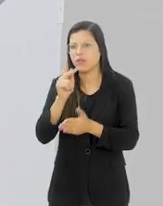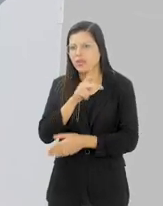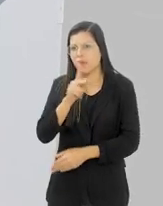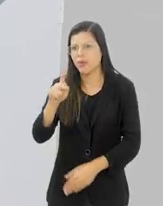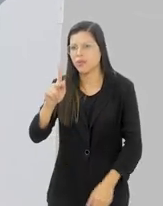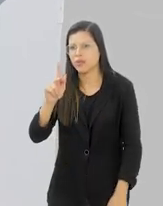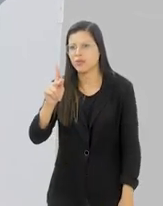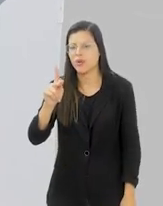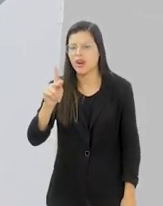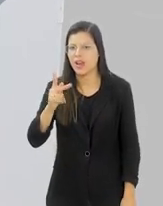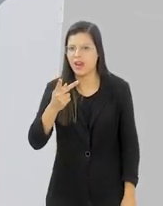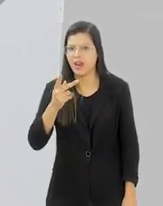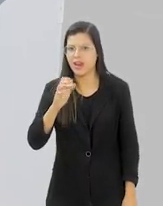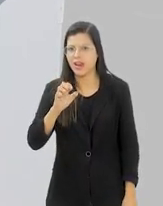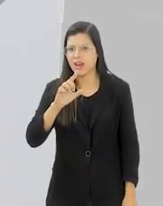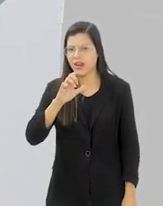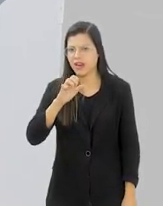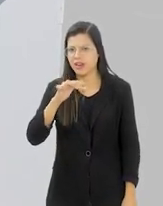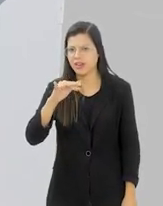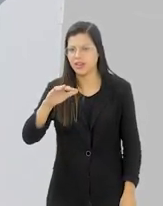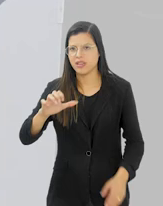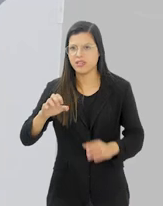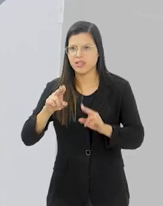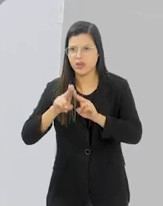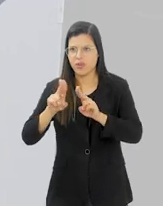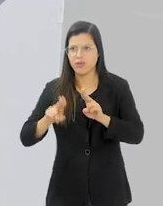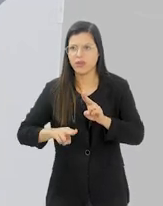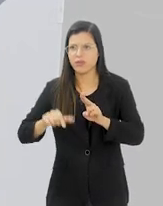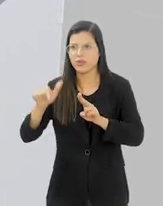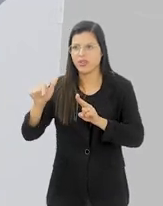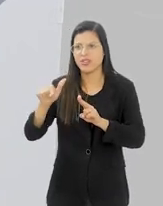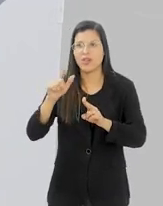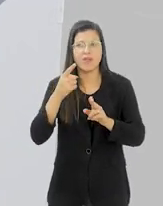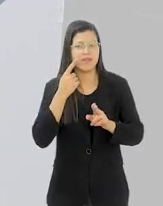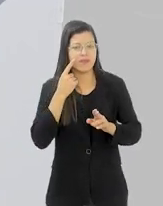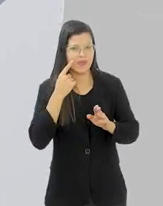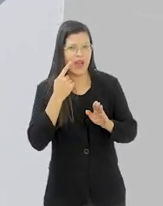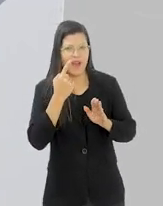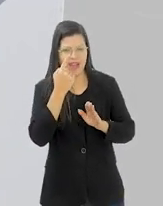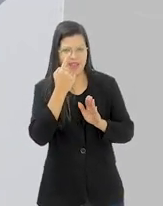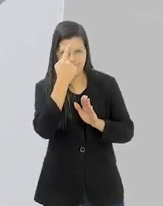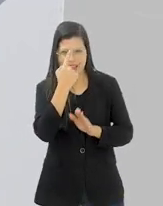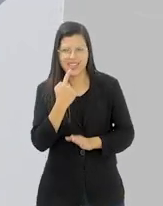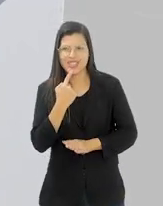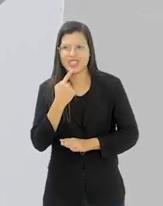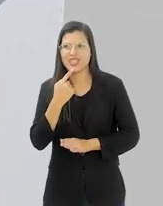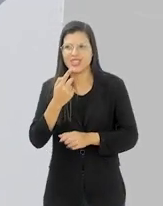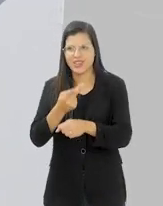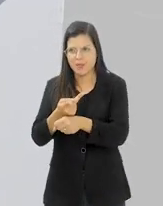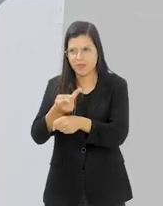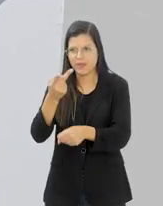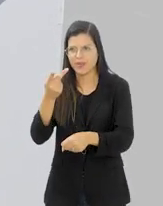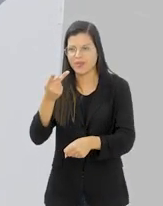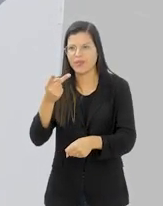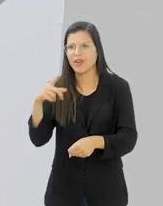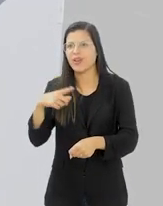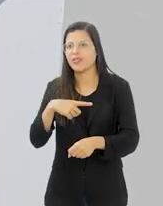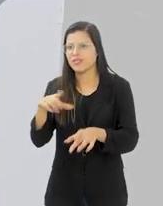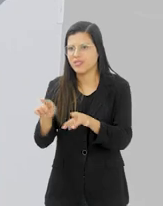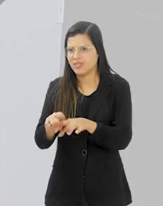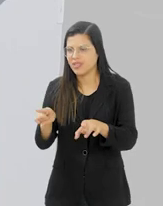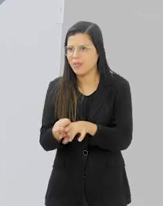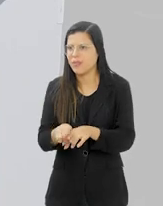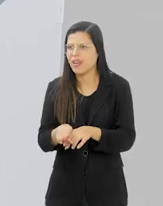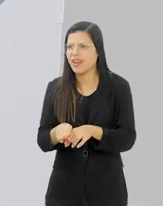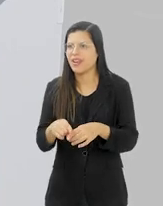da UFRJ. A que momento. É, linda. Mauro Quintas recebendo justamente esse troféu. É, essa foto. Eu tenho uma galeria de fotos lá muito